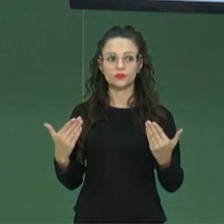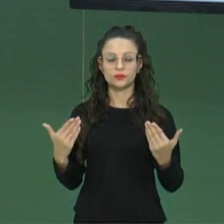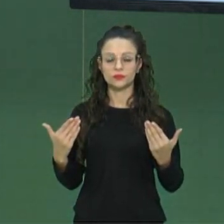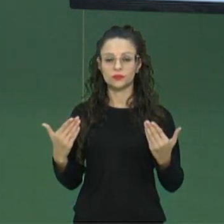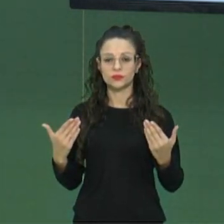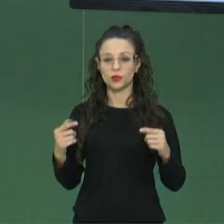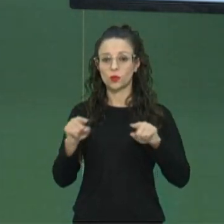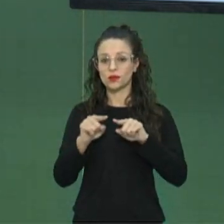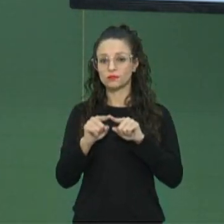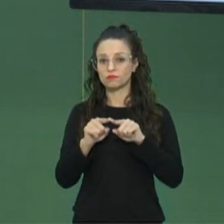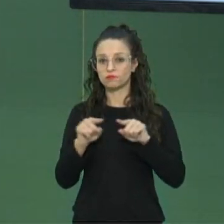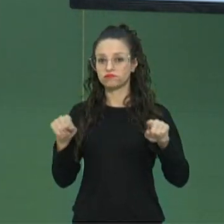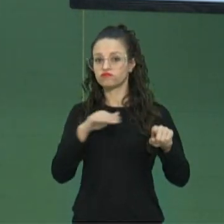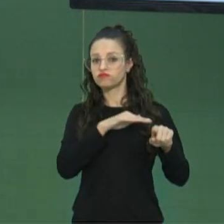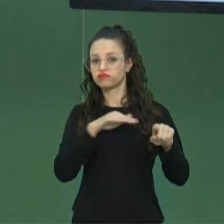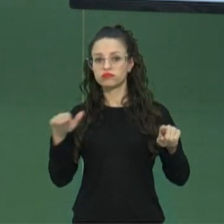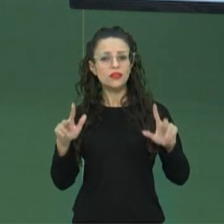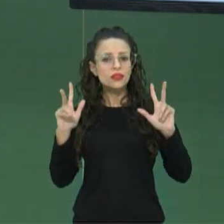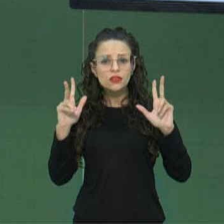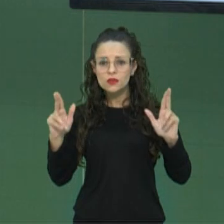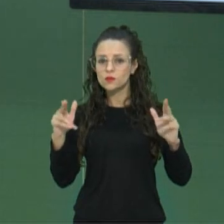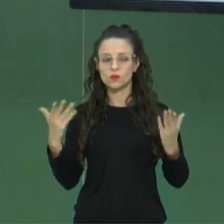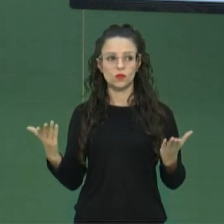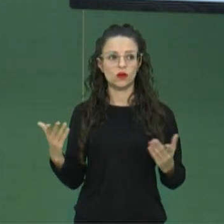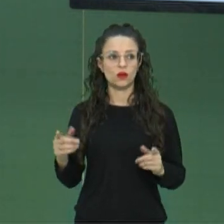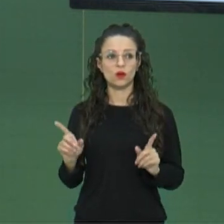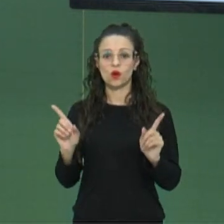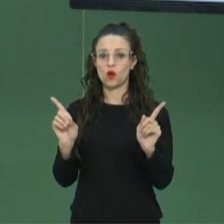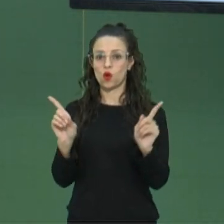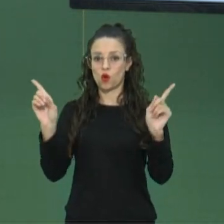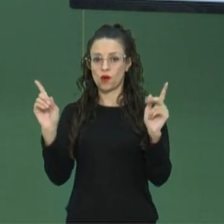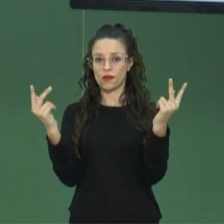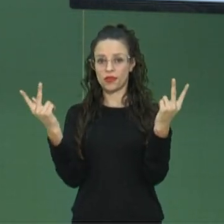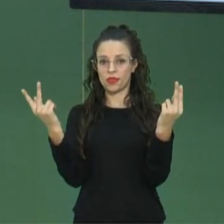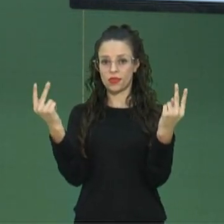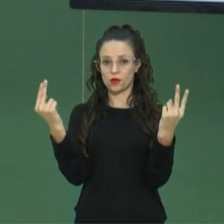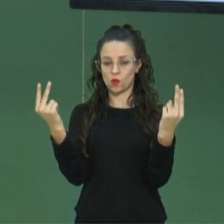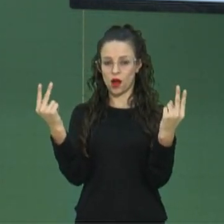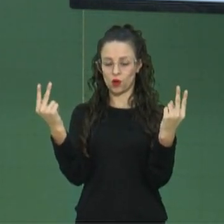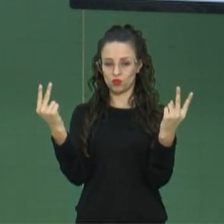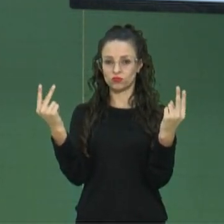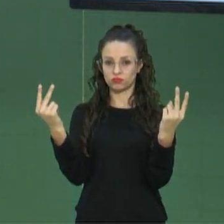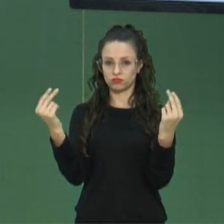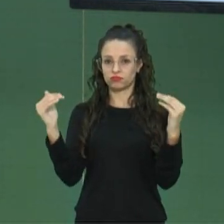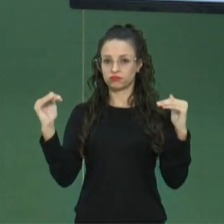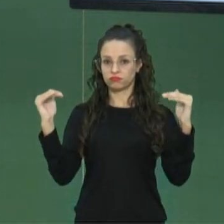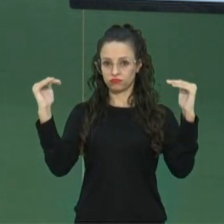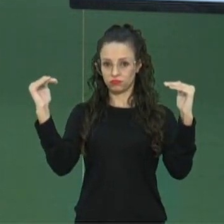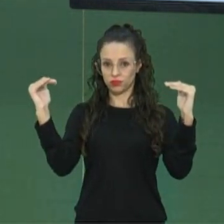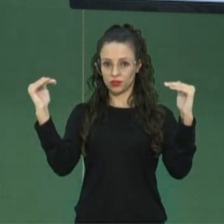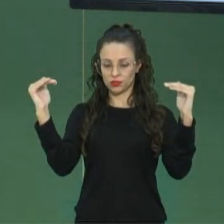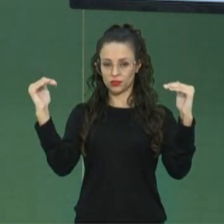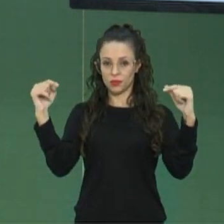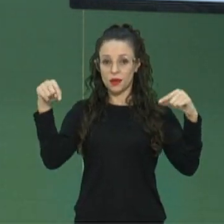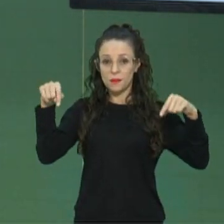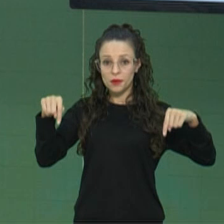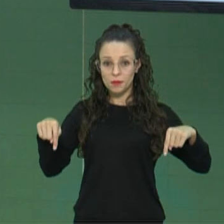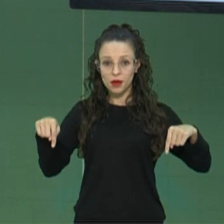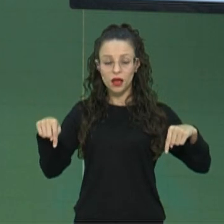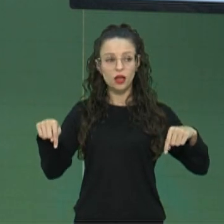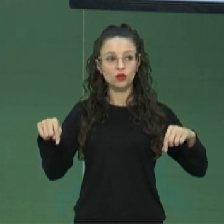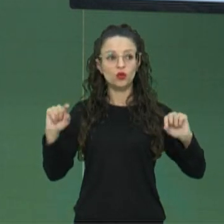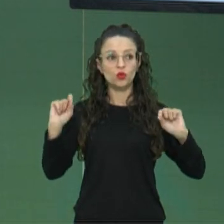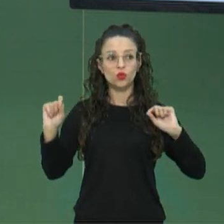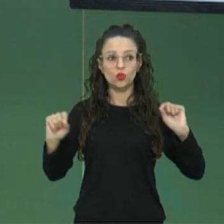meu plano e acontece a mesma coisa. Os ligantes iguais para o mesmo lado, né? Para cima e para baixo é